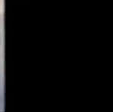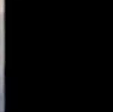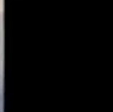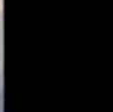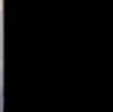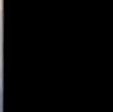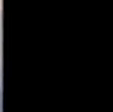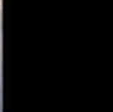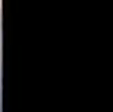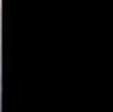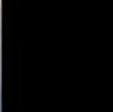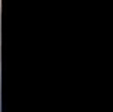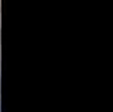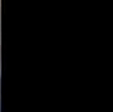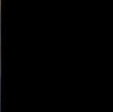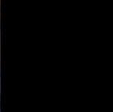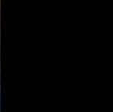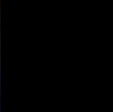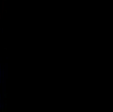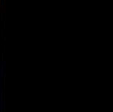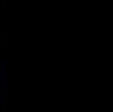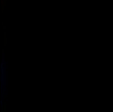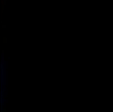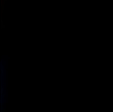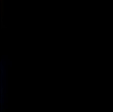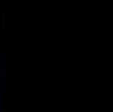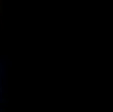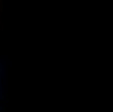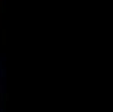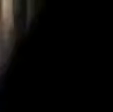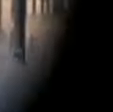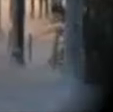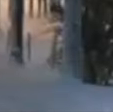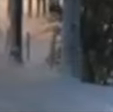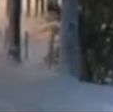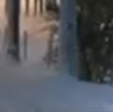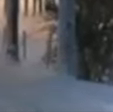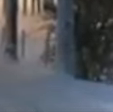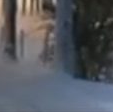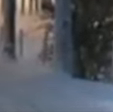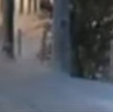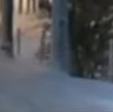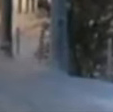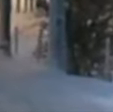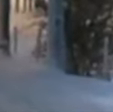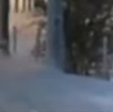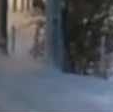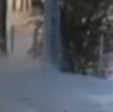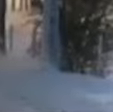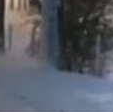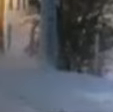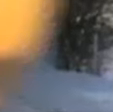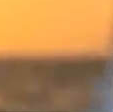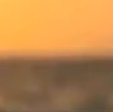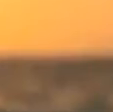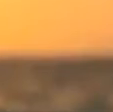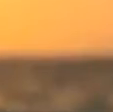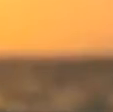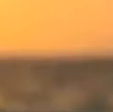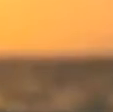coração. O abraço de Barretos faz do inverno